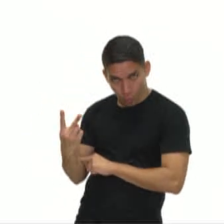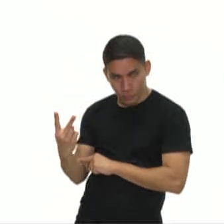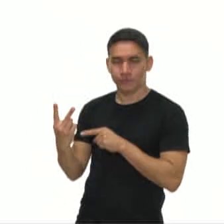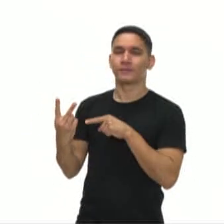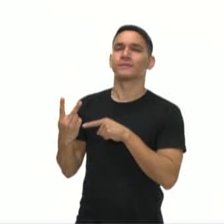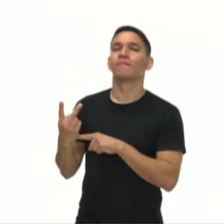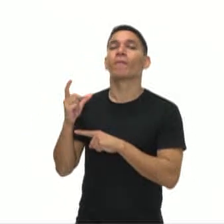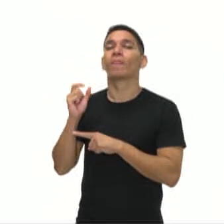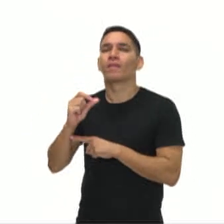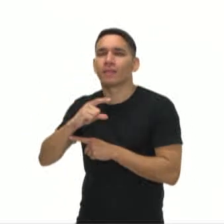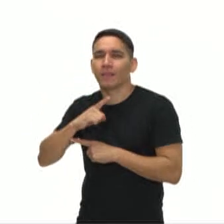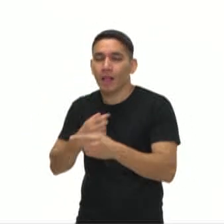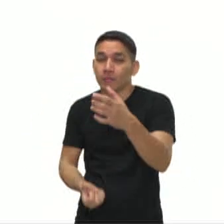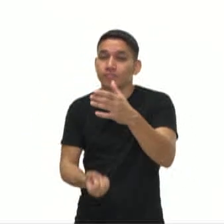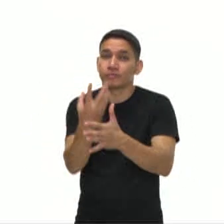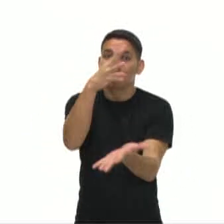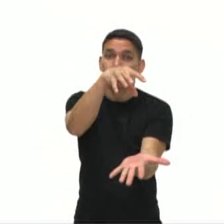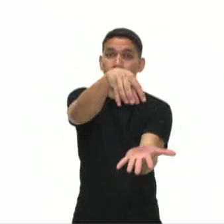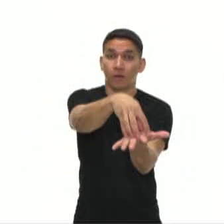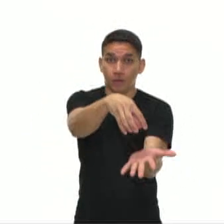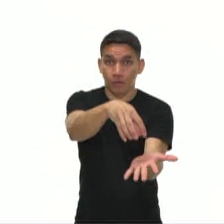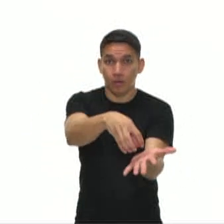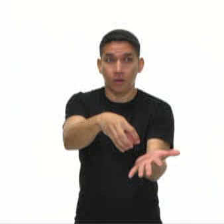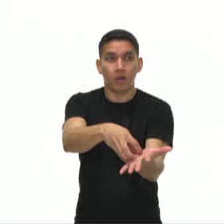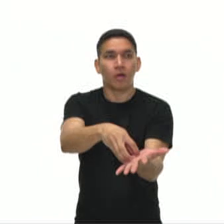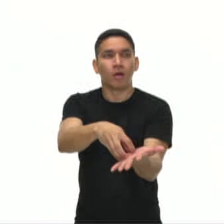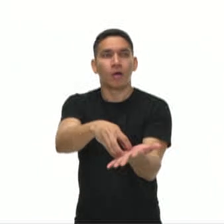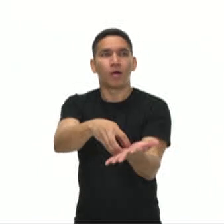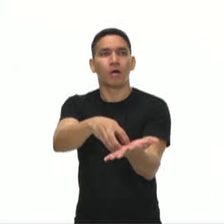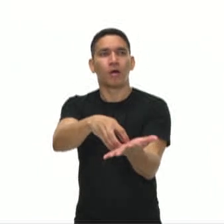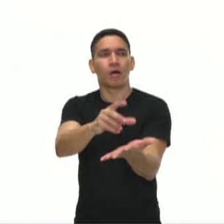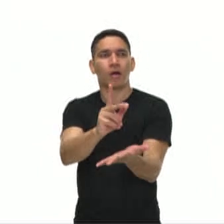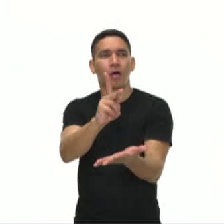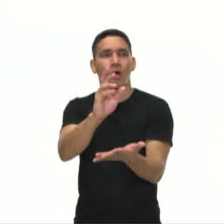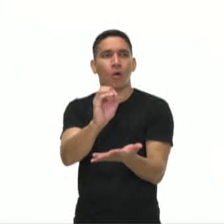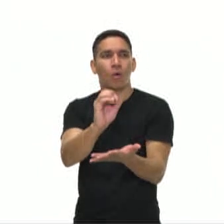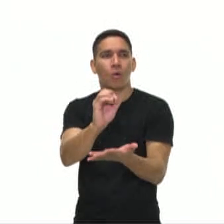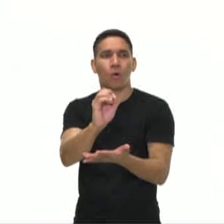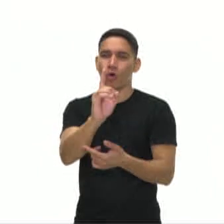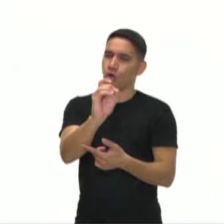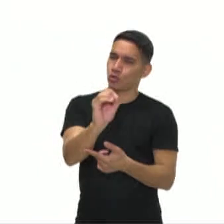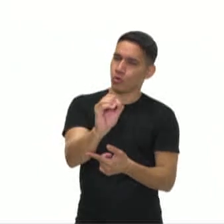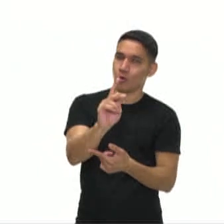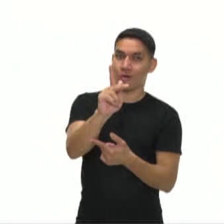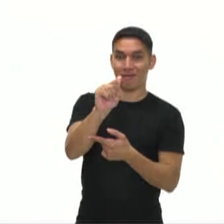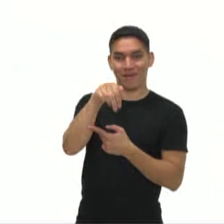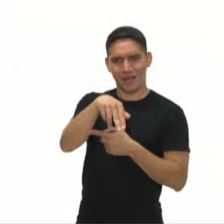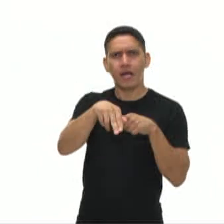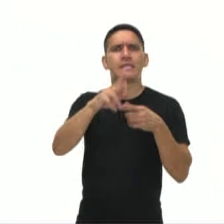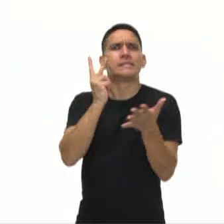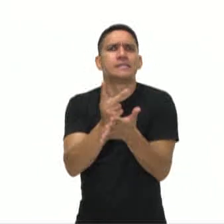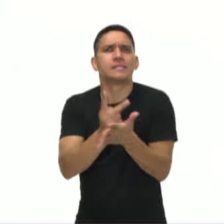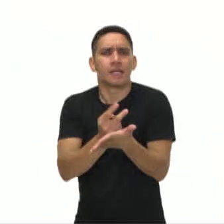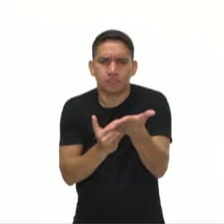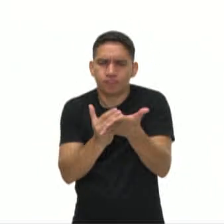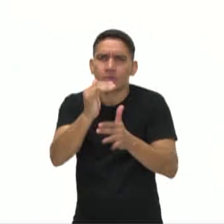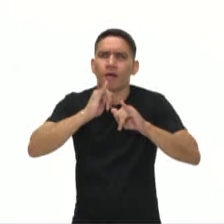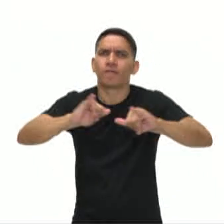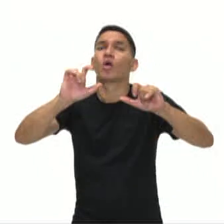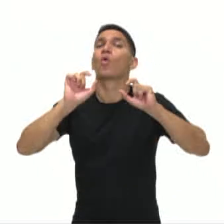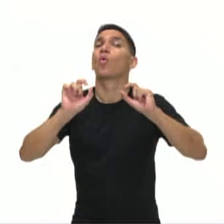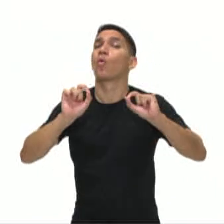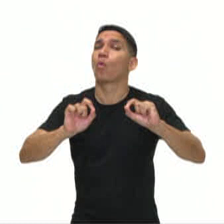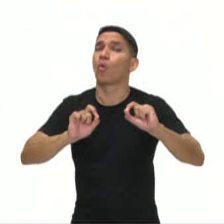1882, ele fundou o Instituto Kodokan e desde o início pregou que a evolução técnica